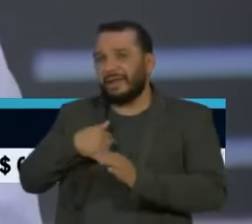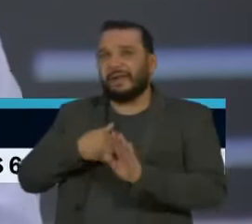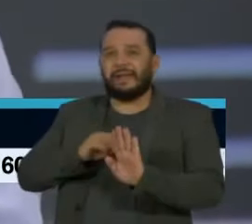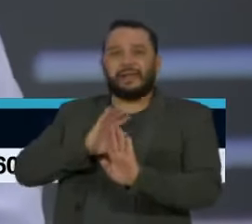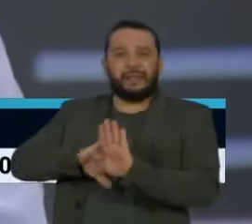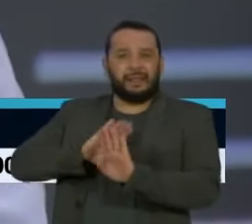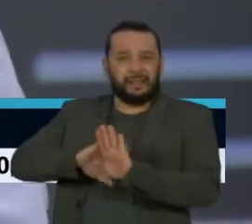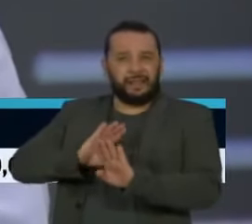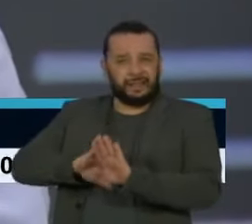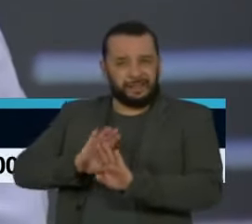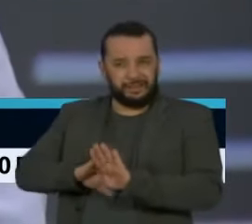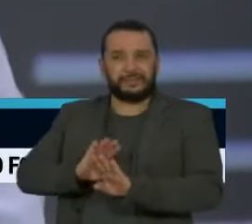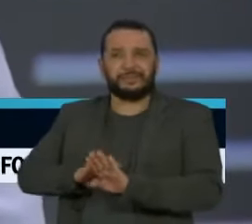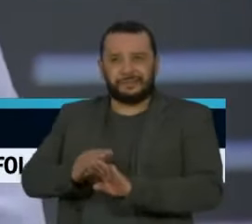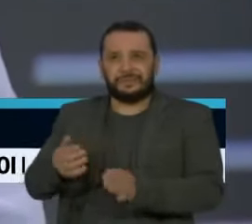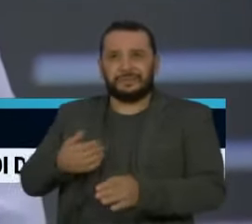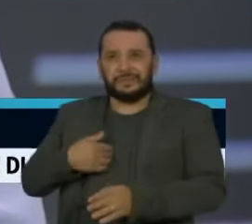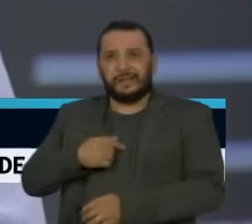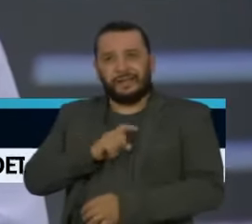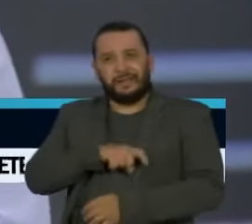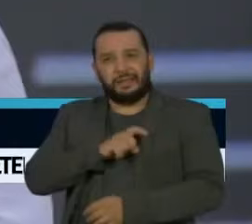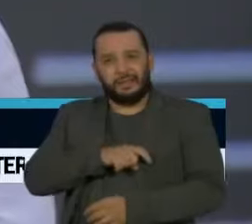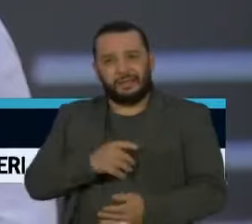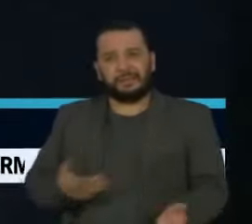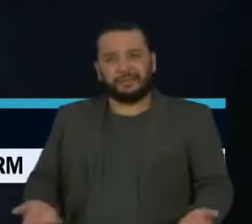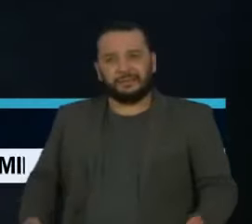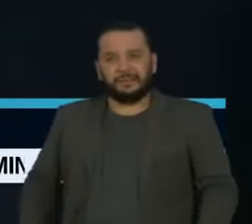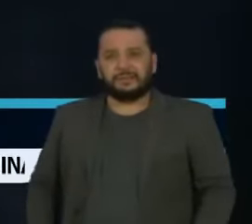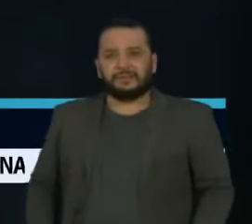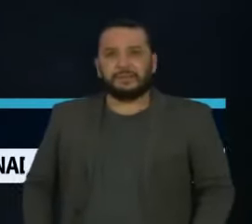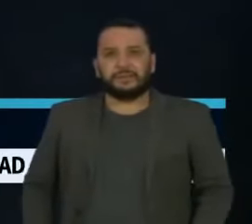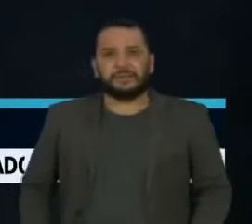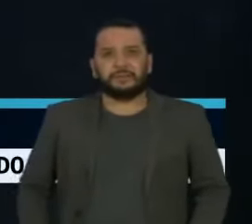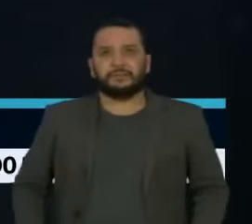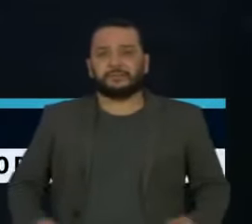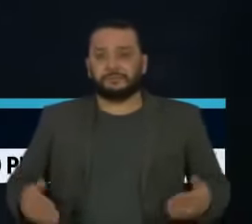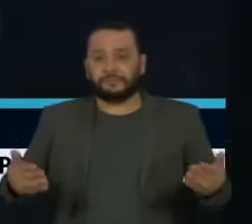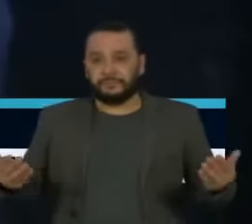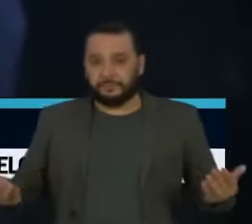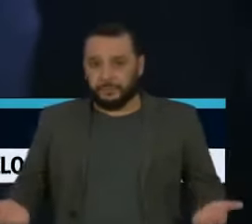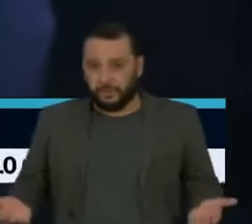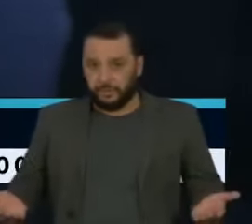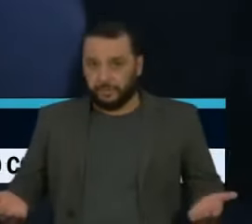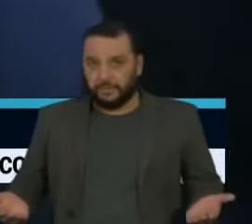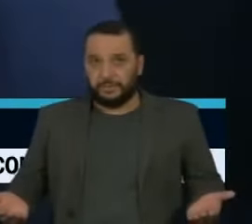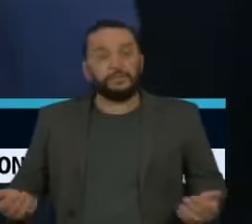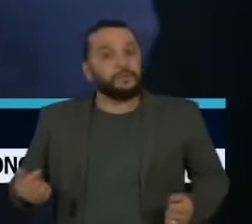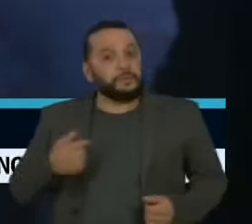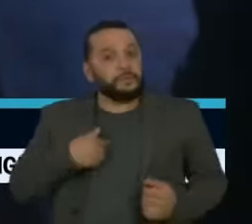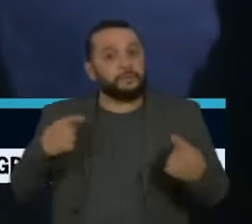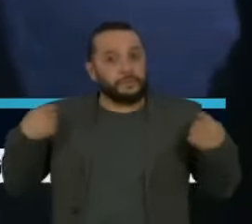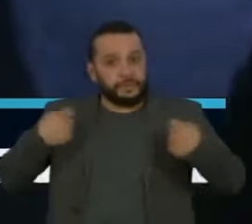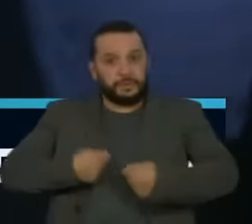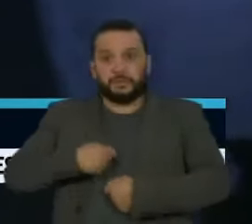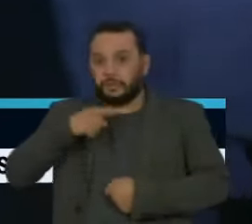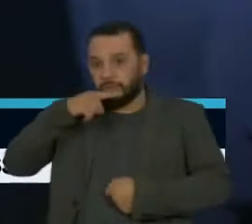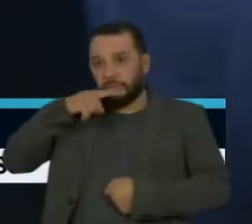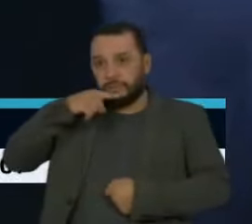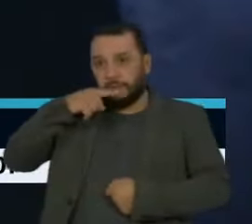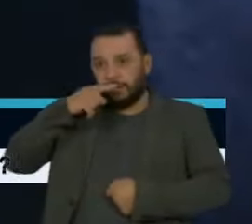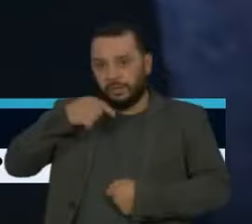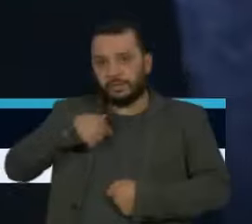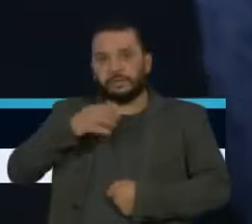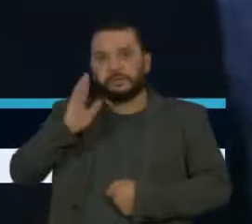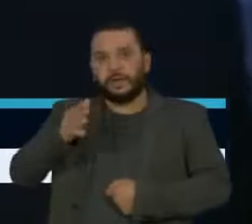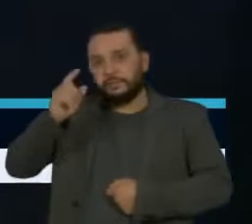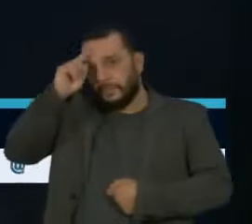qualquer outra coisa, sabe? Com o G5. Sim. Bom, o ministro Gilmar Mendes, uma notícia de última hora, acaba de determinar